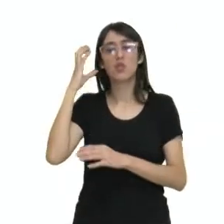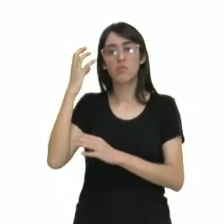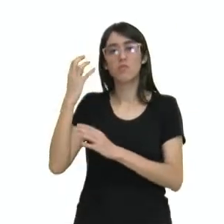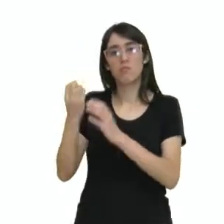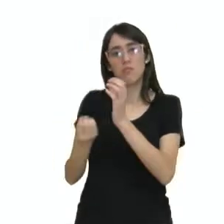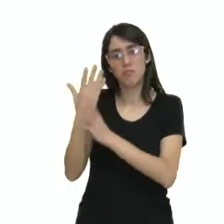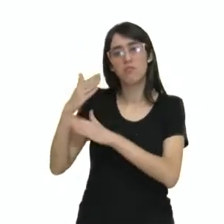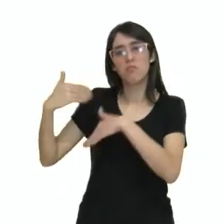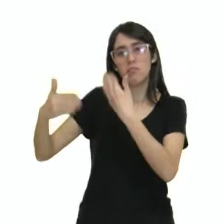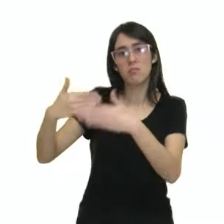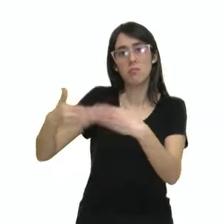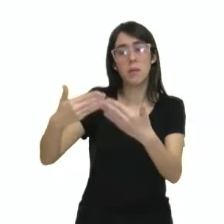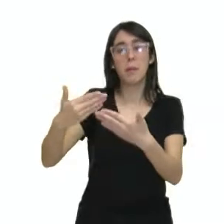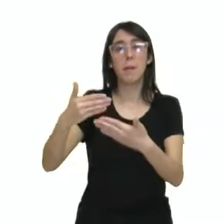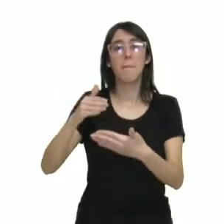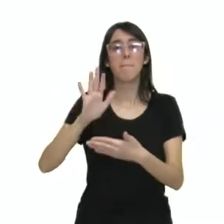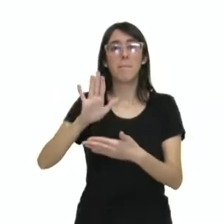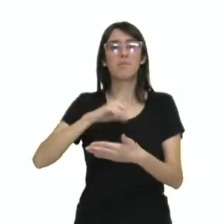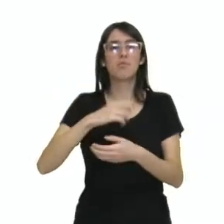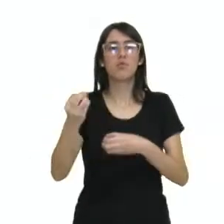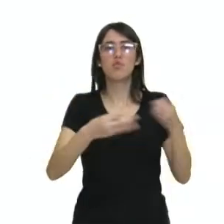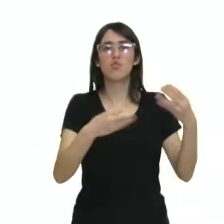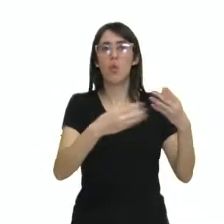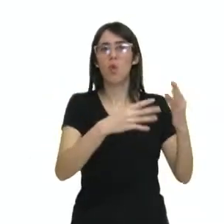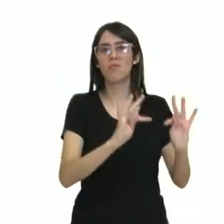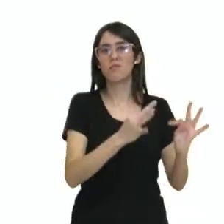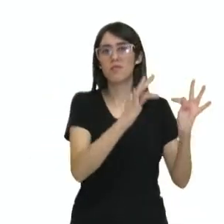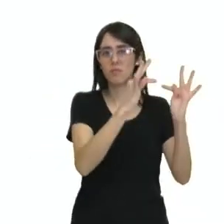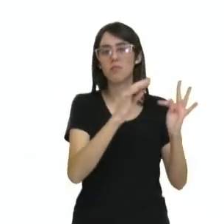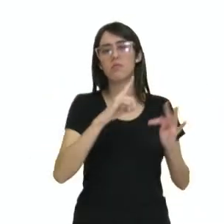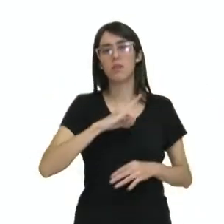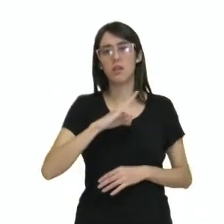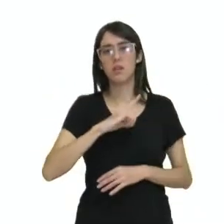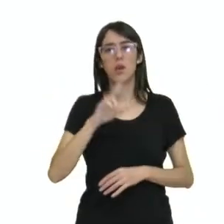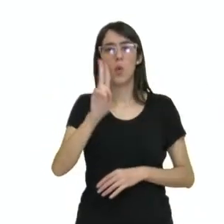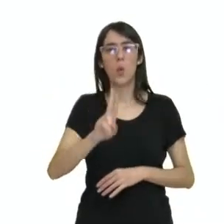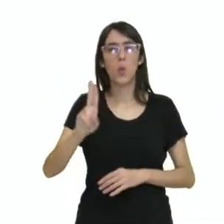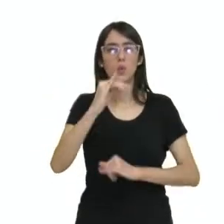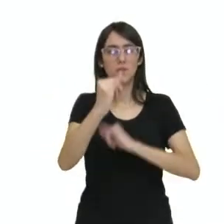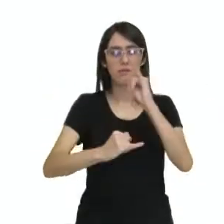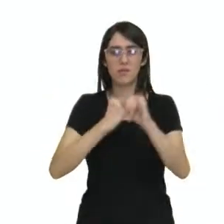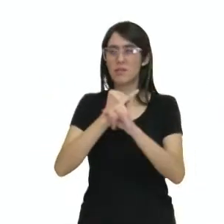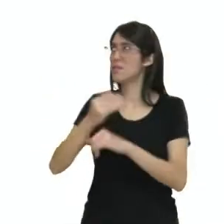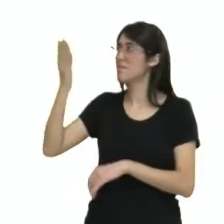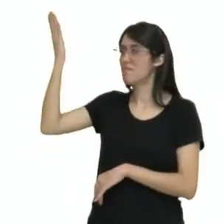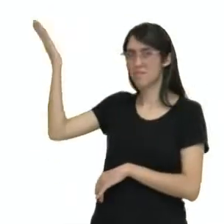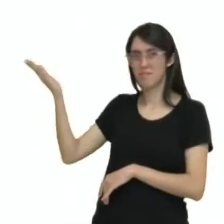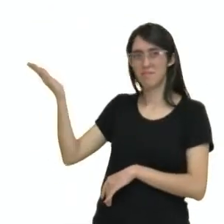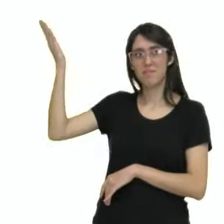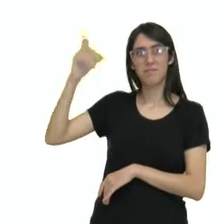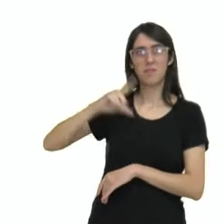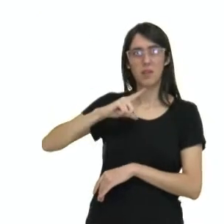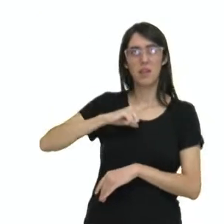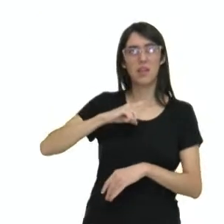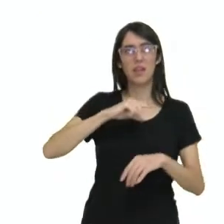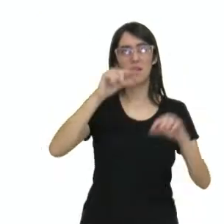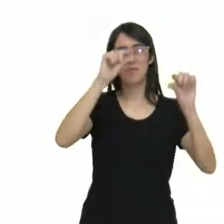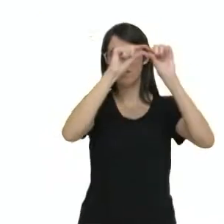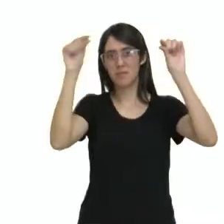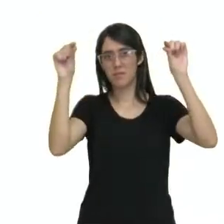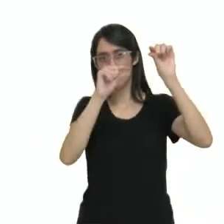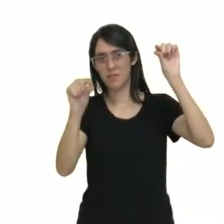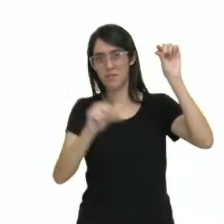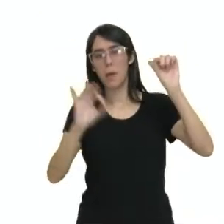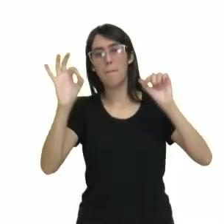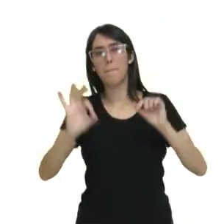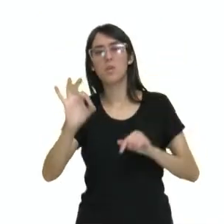né? Aqui a gente tem o total, né, da utilização da internet na situação do domicílio, neste gráfico que você pode analisar, né?